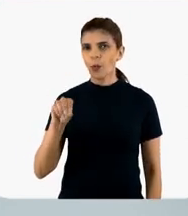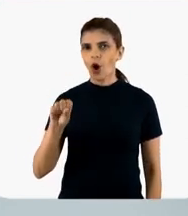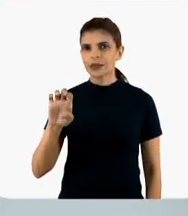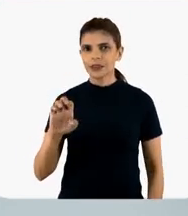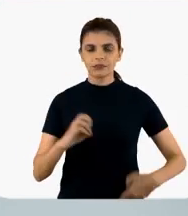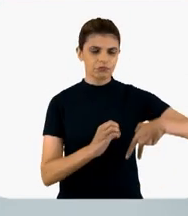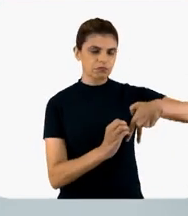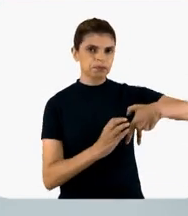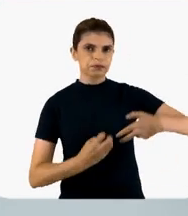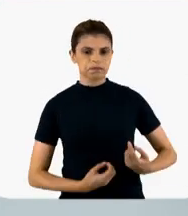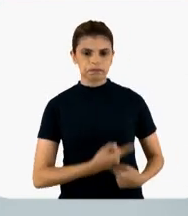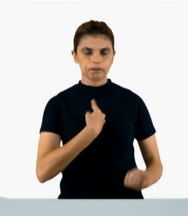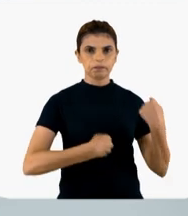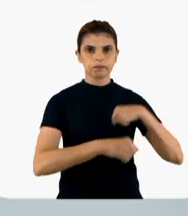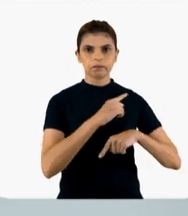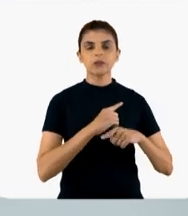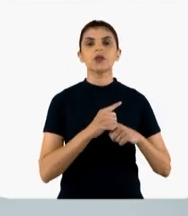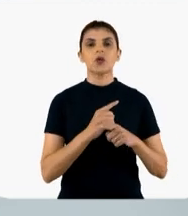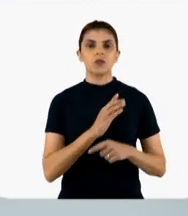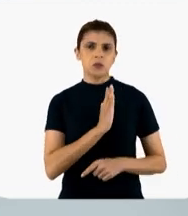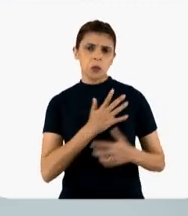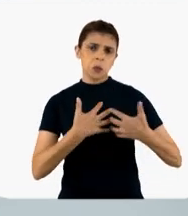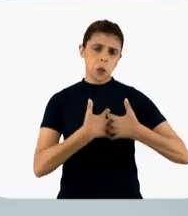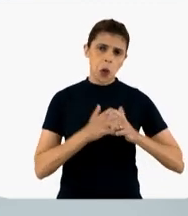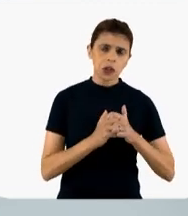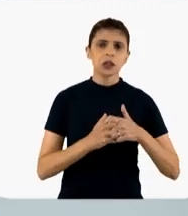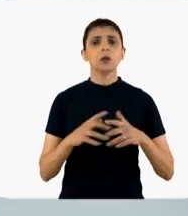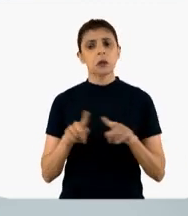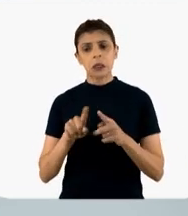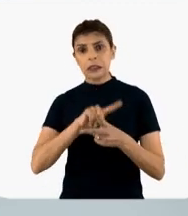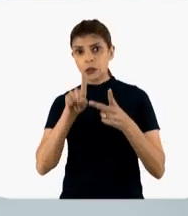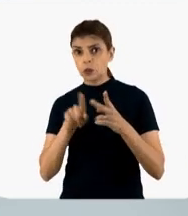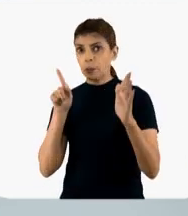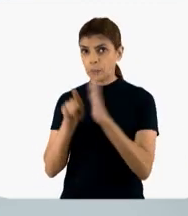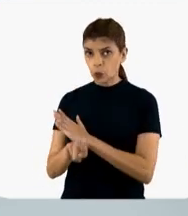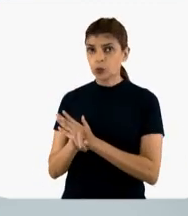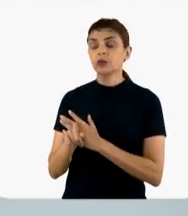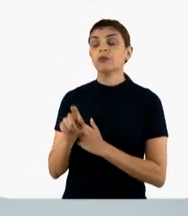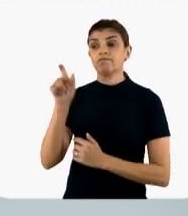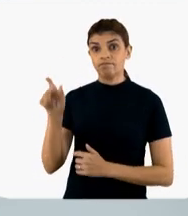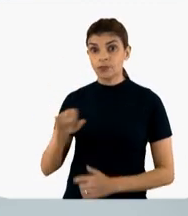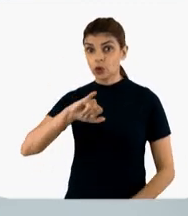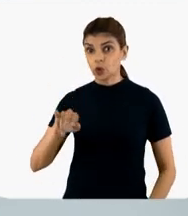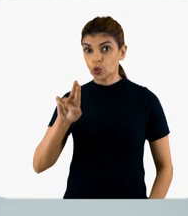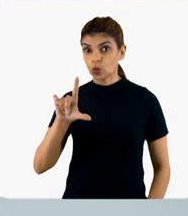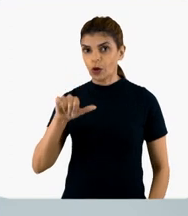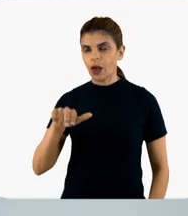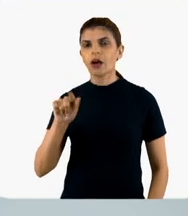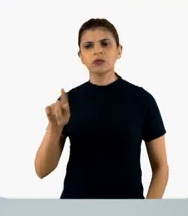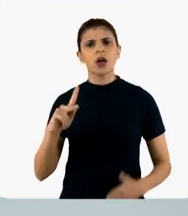plena? E a Juliana tem uma segunda pergunta, que eu também estou passando para a Juliana, por acaso. Você já